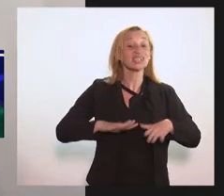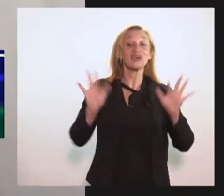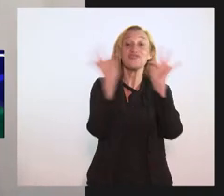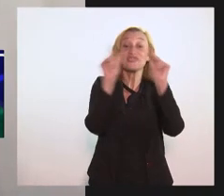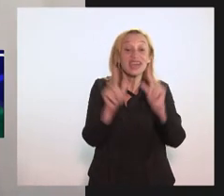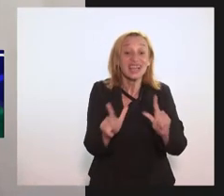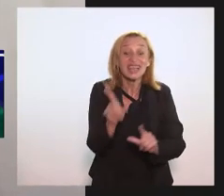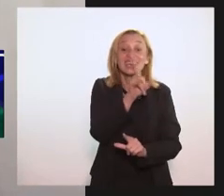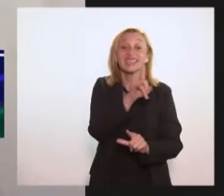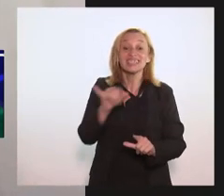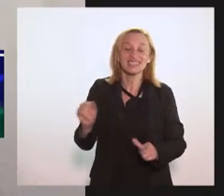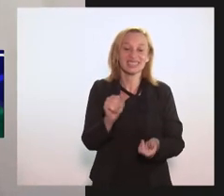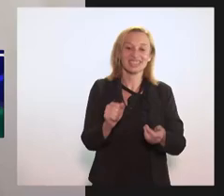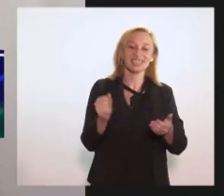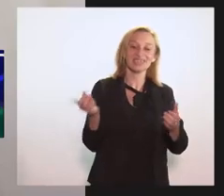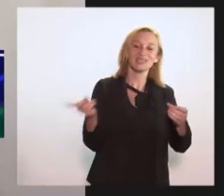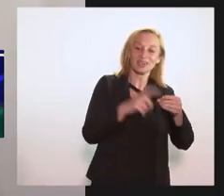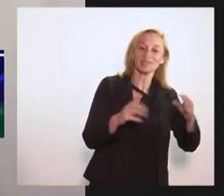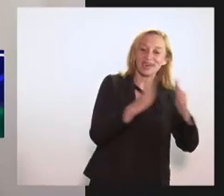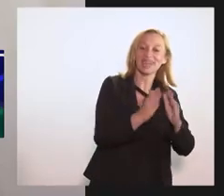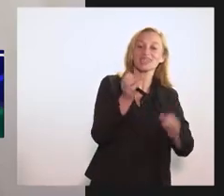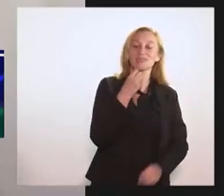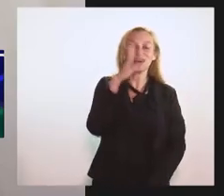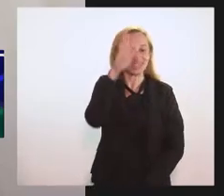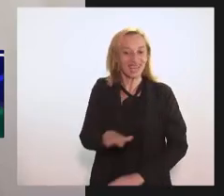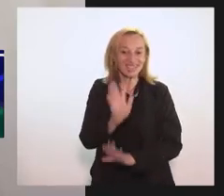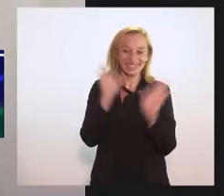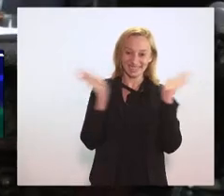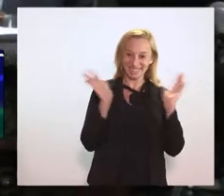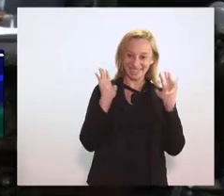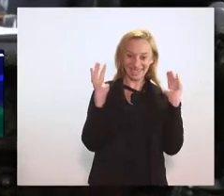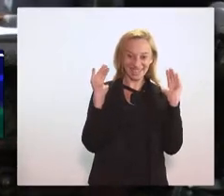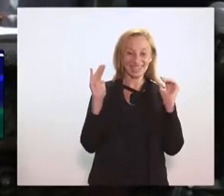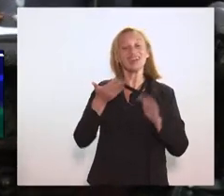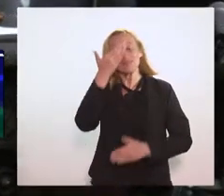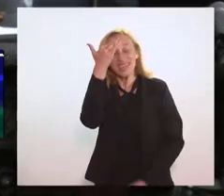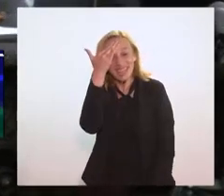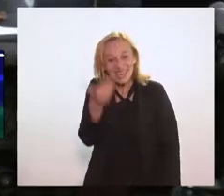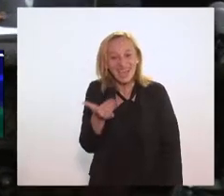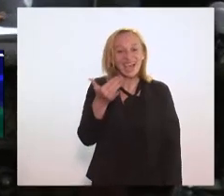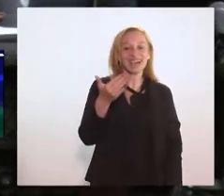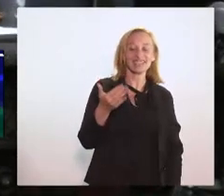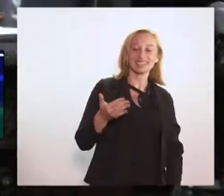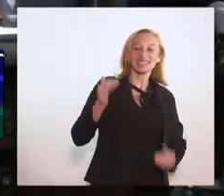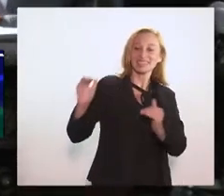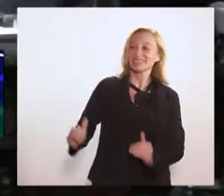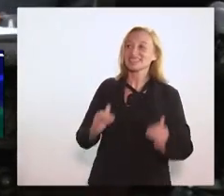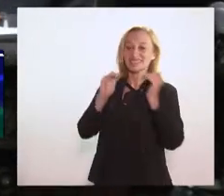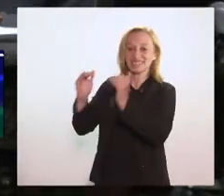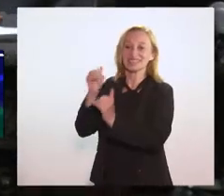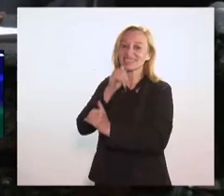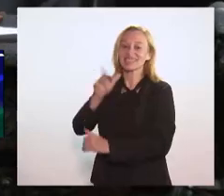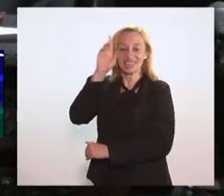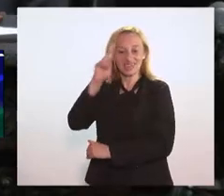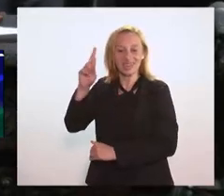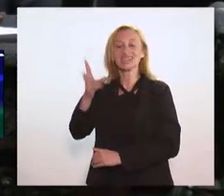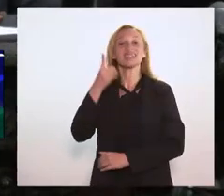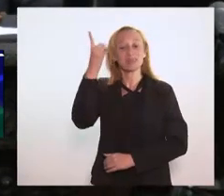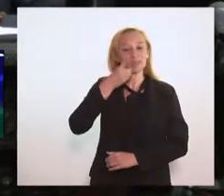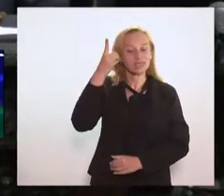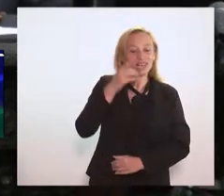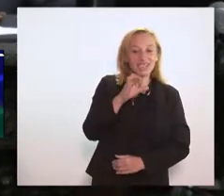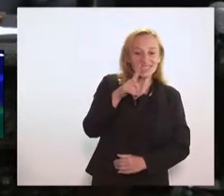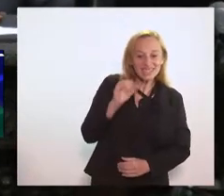feliz retorno para as suas casas. Uma boa tarde a todos. Muito obrigada, excelentíssima senhora deputada